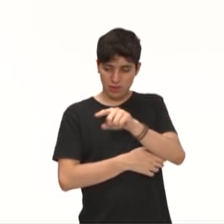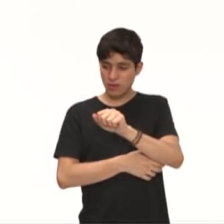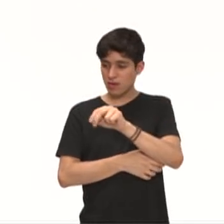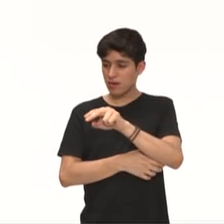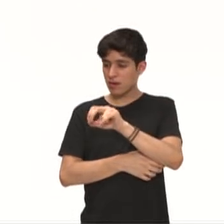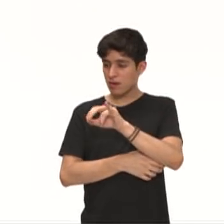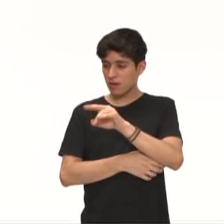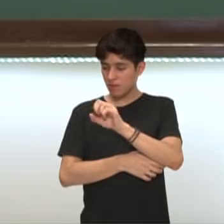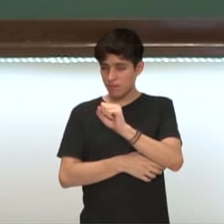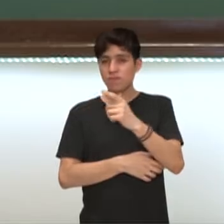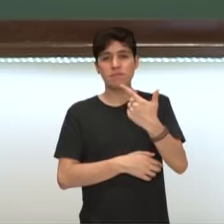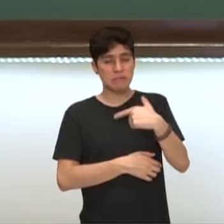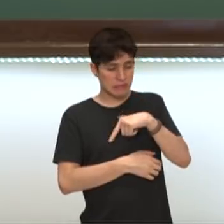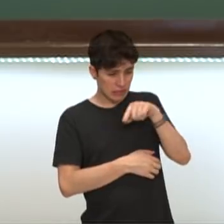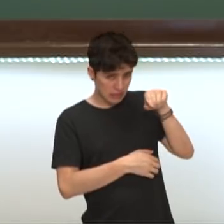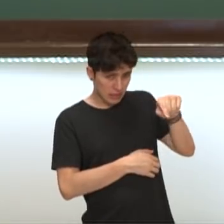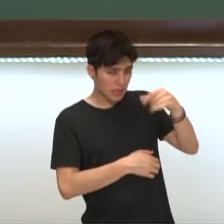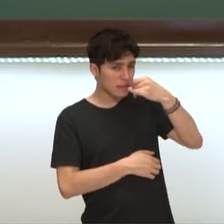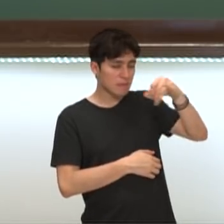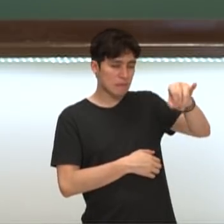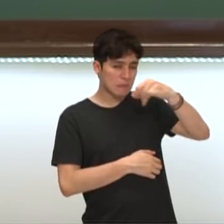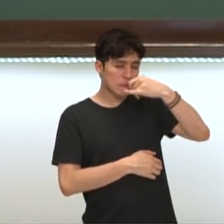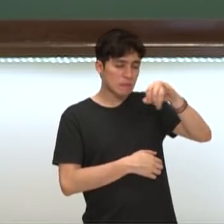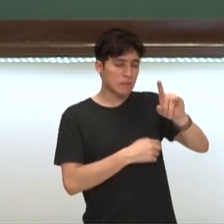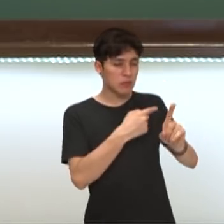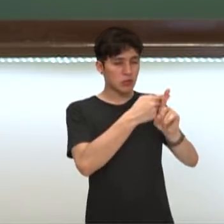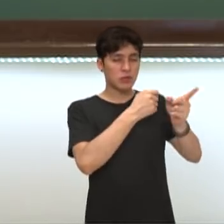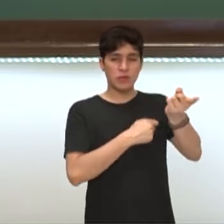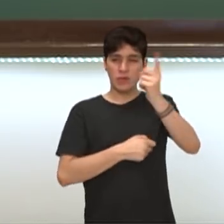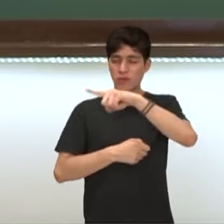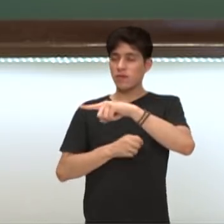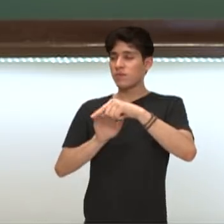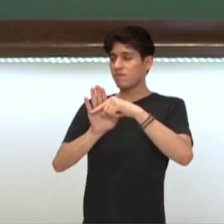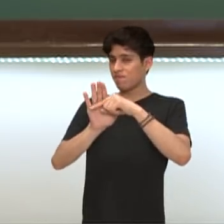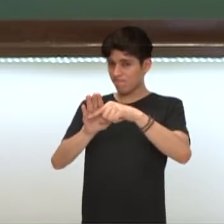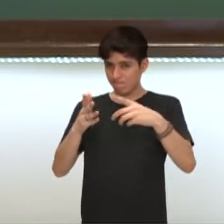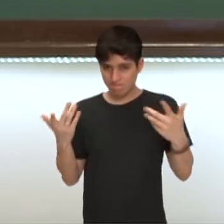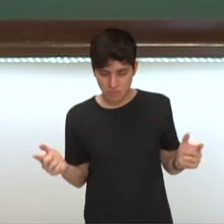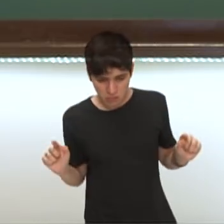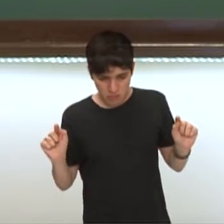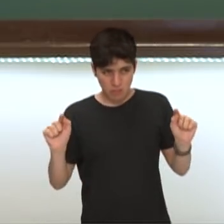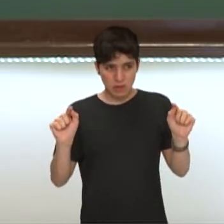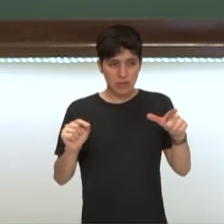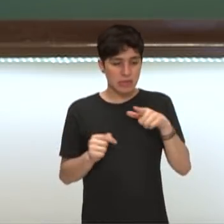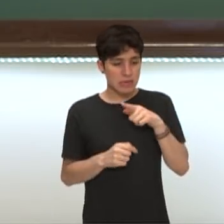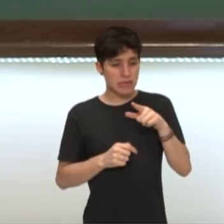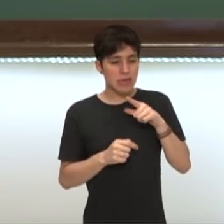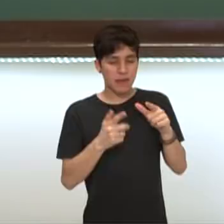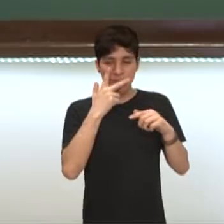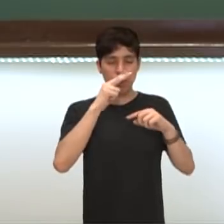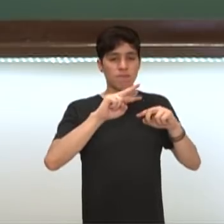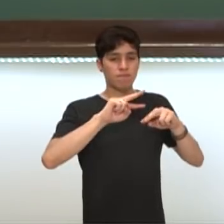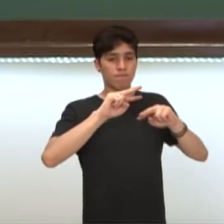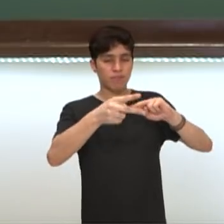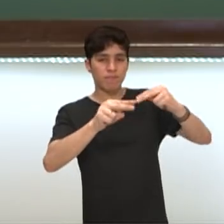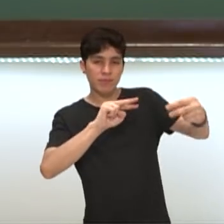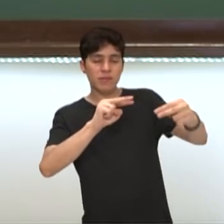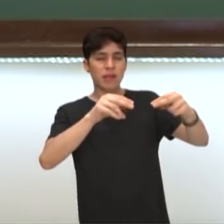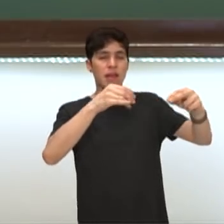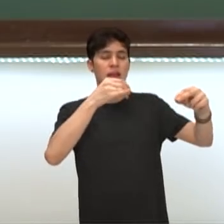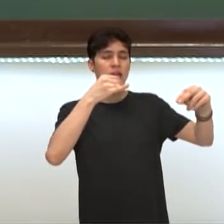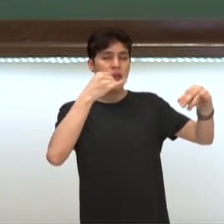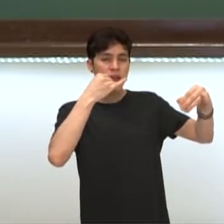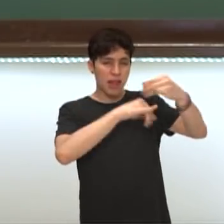de carga elétrica positiva e elementos de carga elétrica negativa. Elementos que tendem a doar elétrons, elementos que tendem a